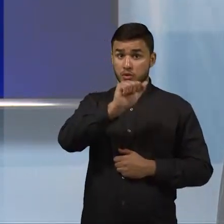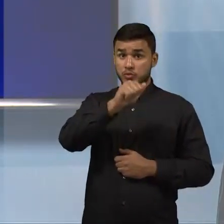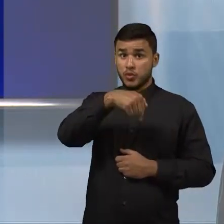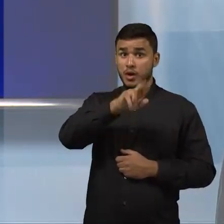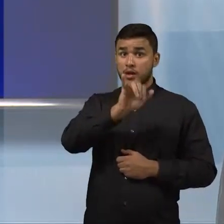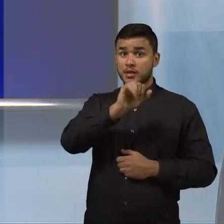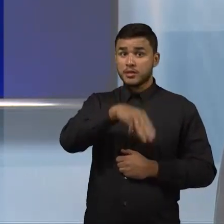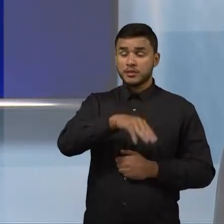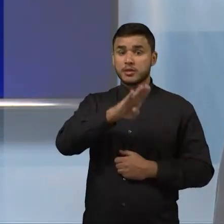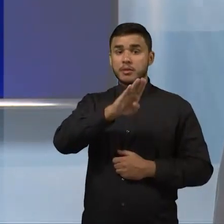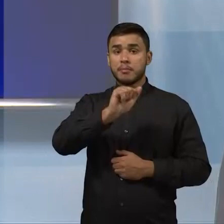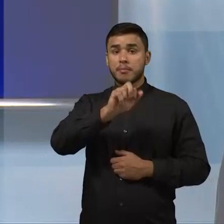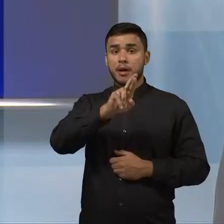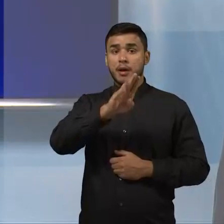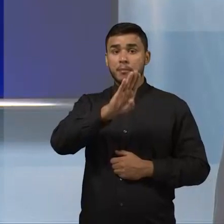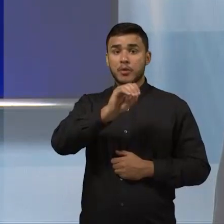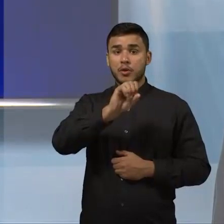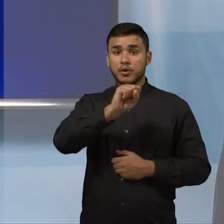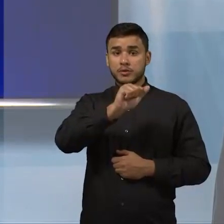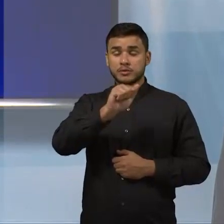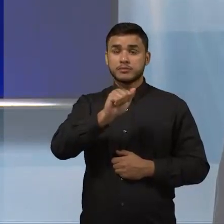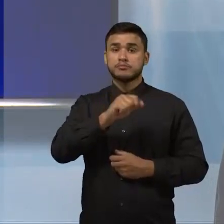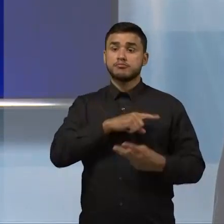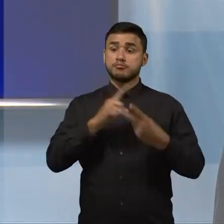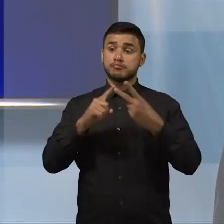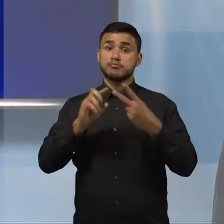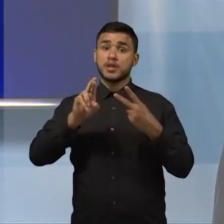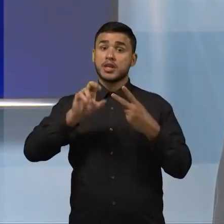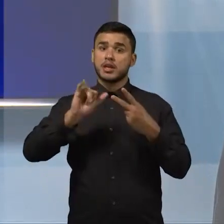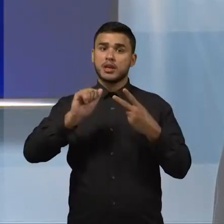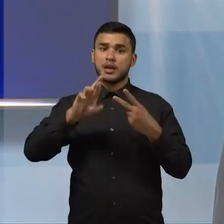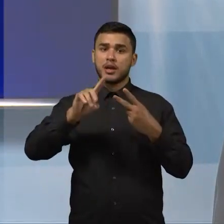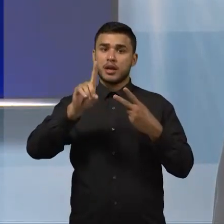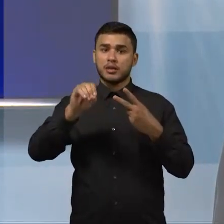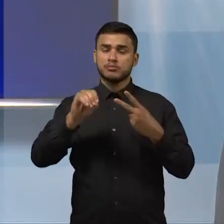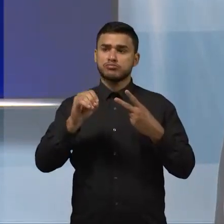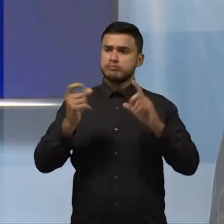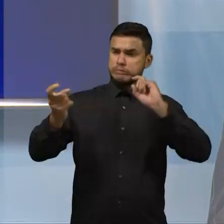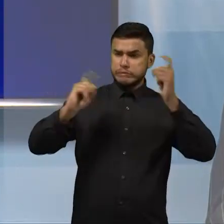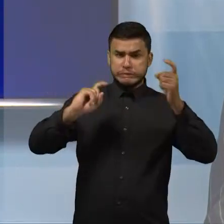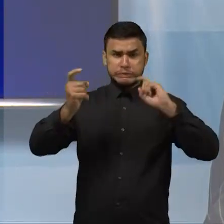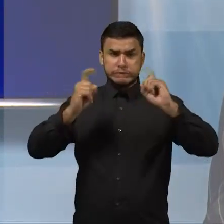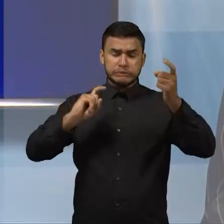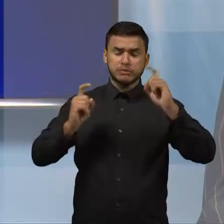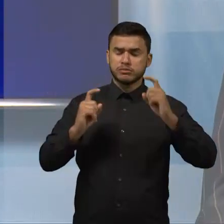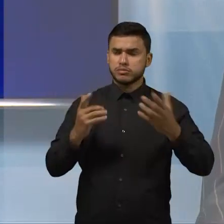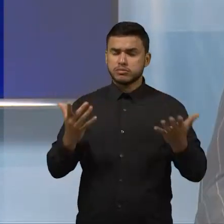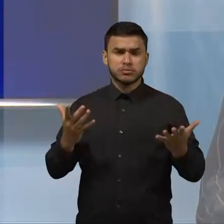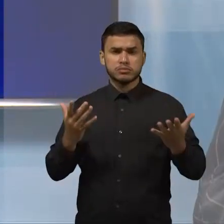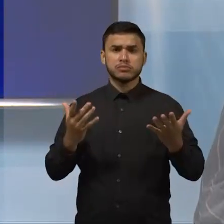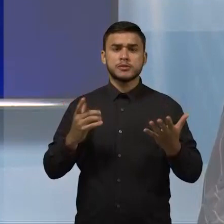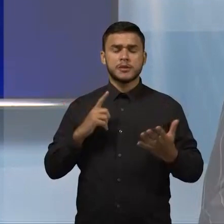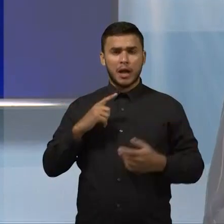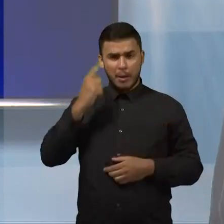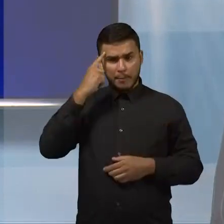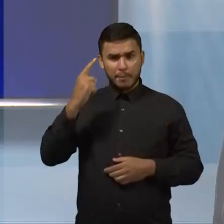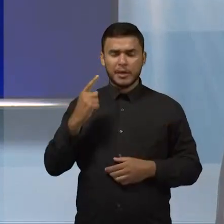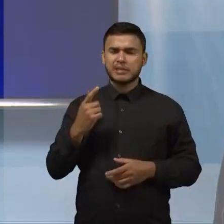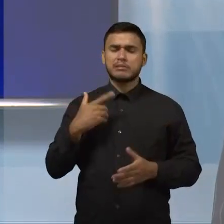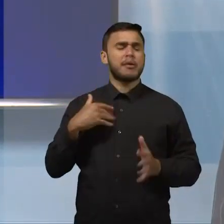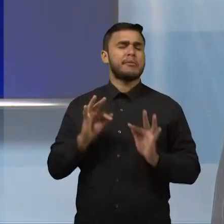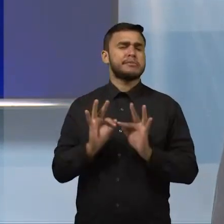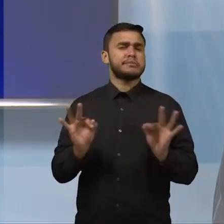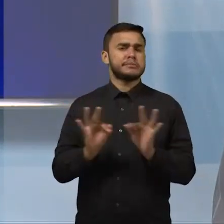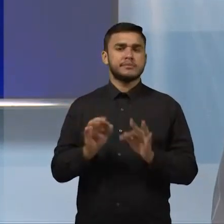Joaquim Barbosa e o também ministro Ricardo Lewandowski? Achou que aquilo era o limite?